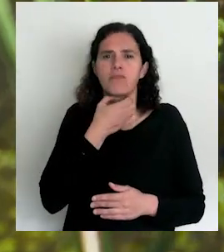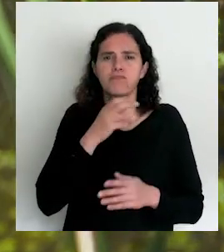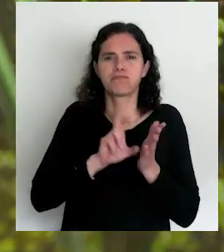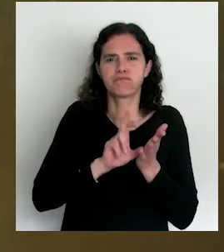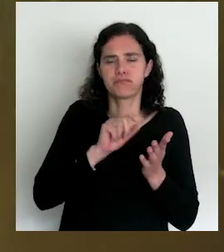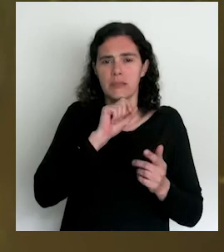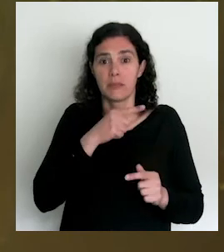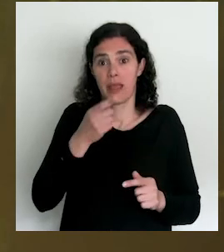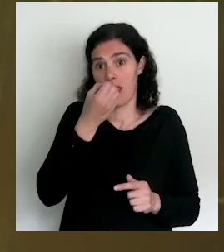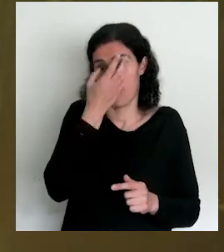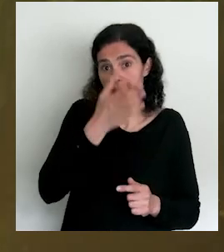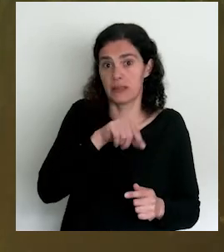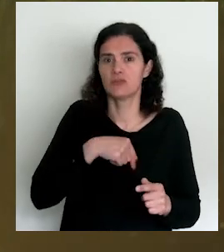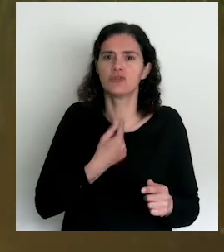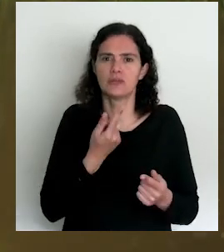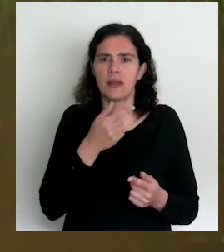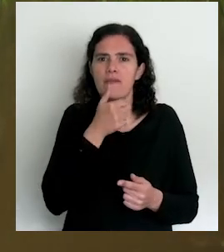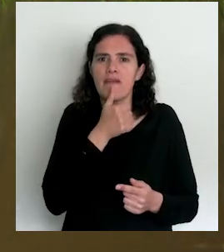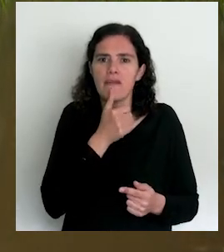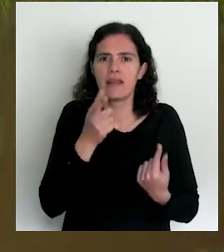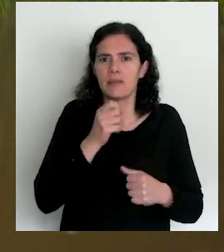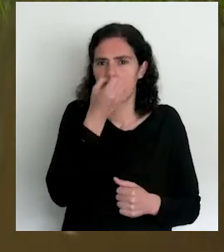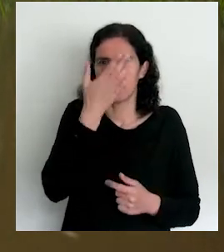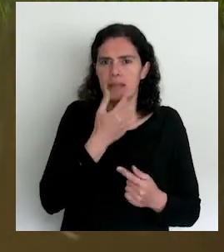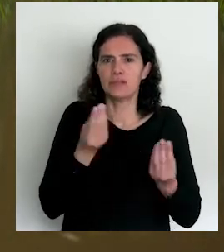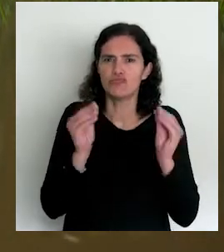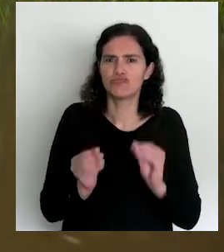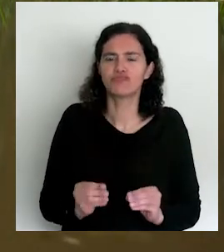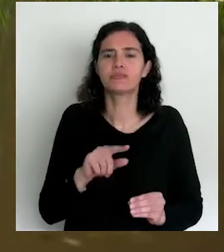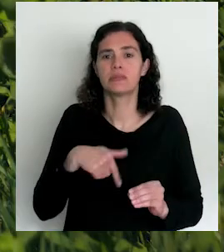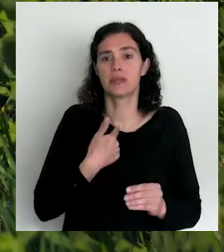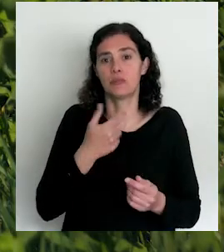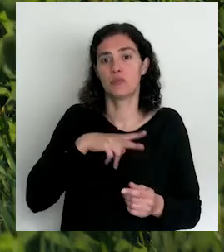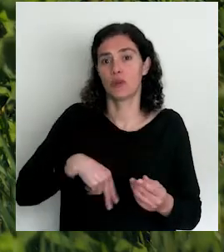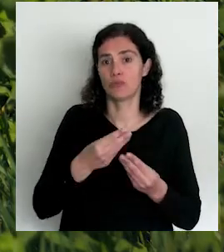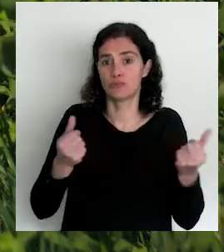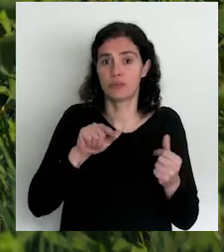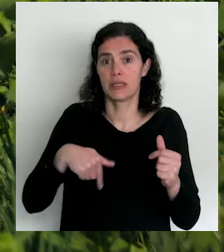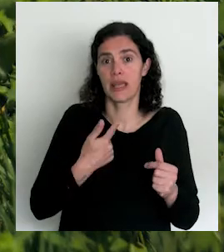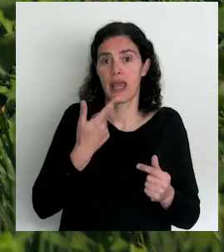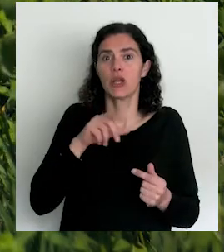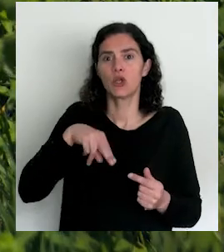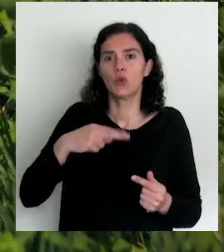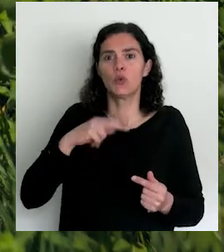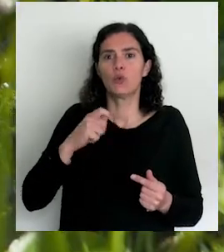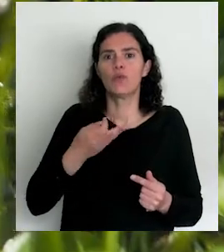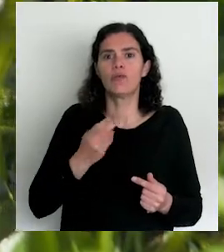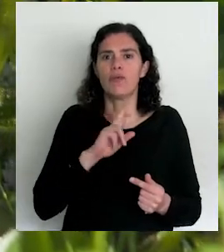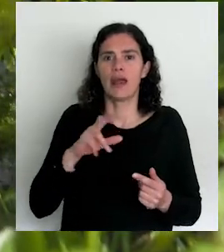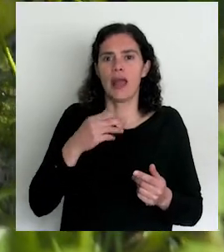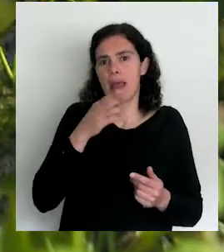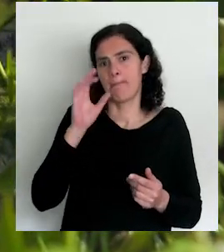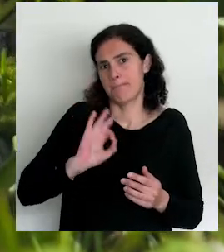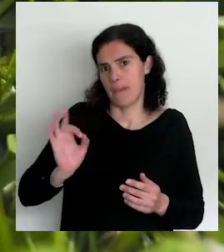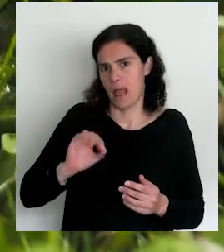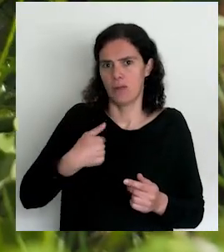também plantas ameaçadas e plantas ornamentais que estão a desaparecer de Portugal. Temos aqui à nossa frente, por exemplo, o nenúfar amarelo, que embora não esteja